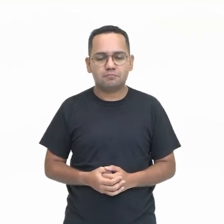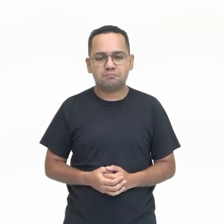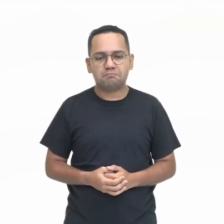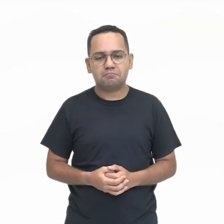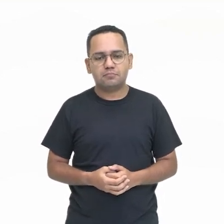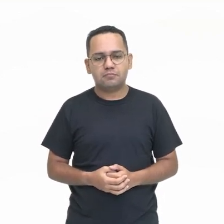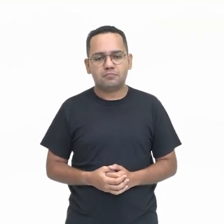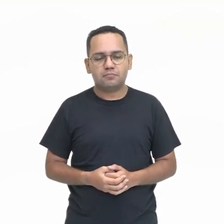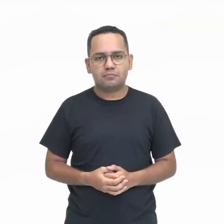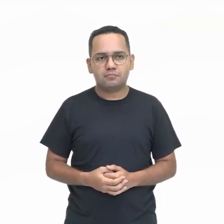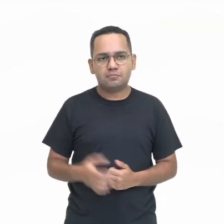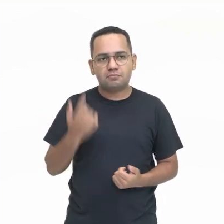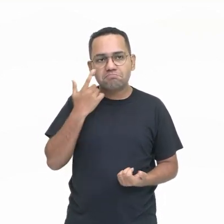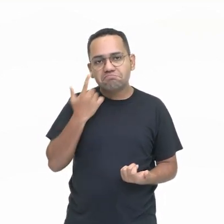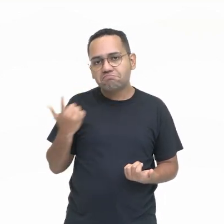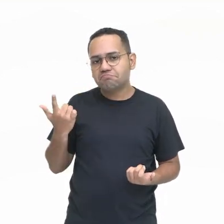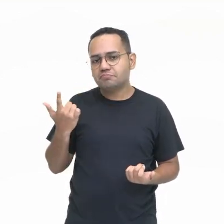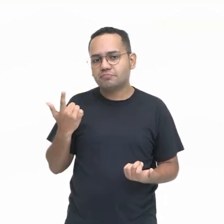é